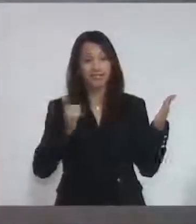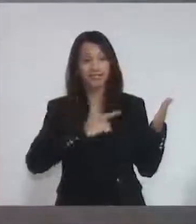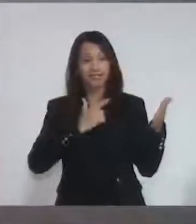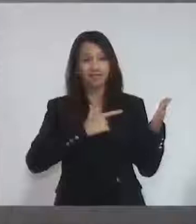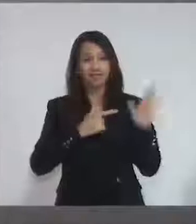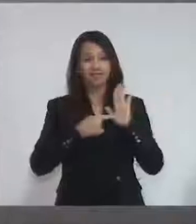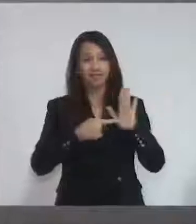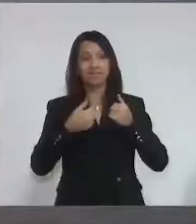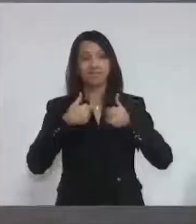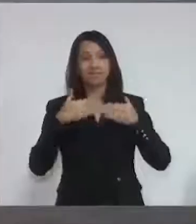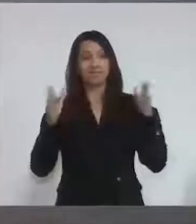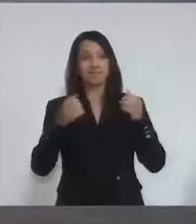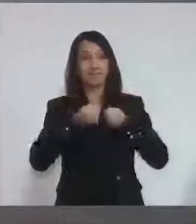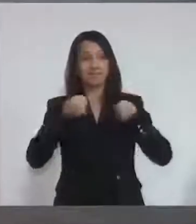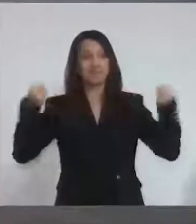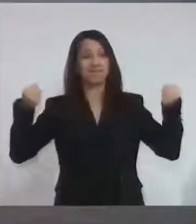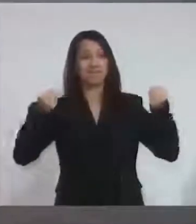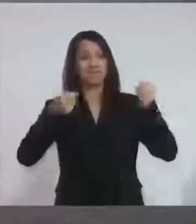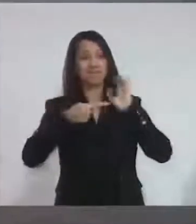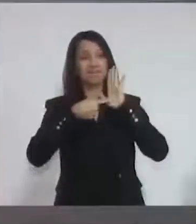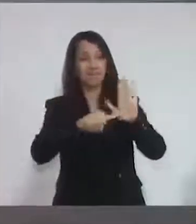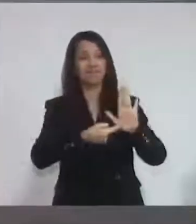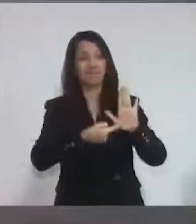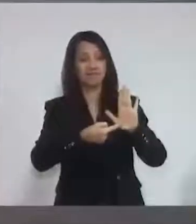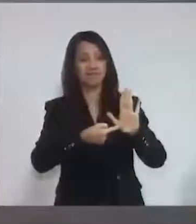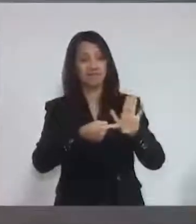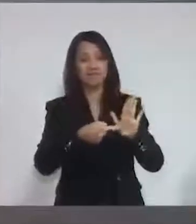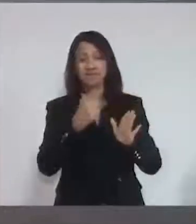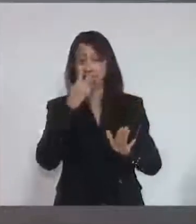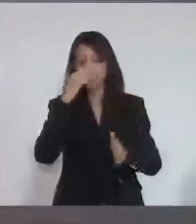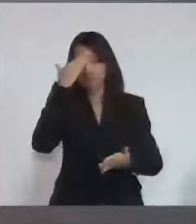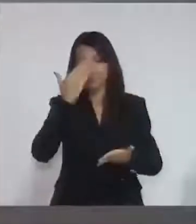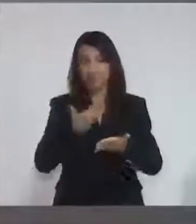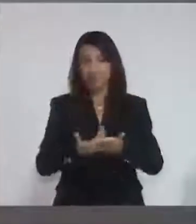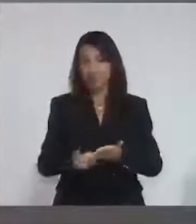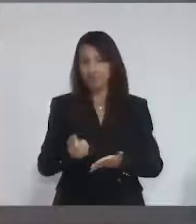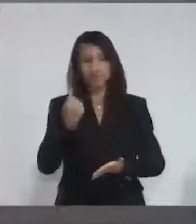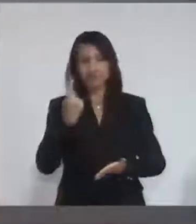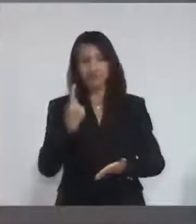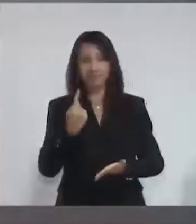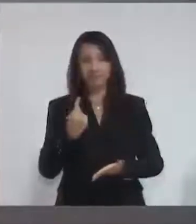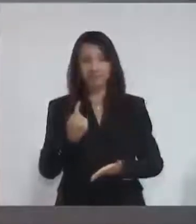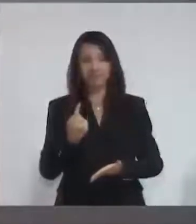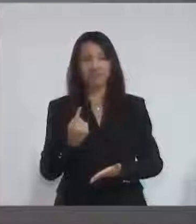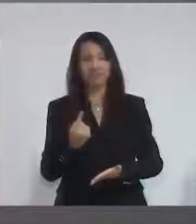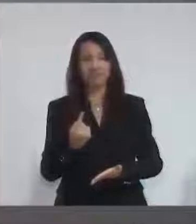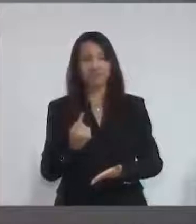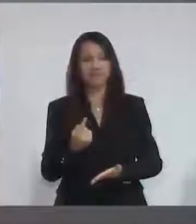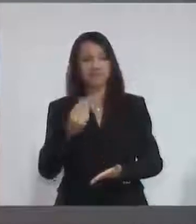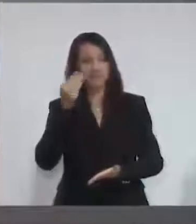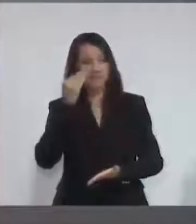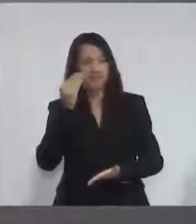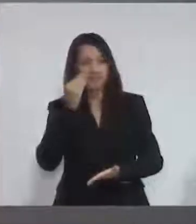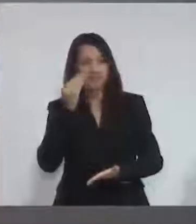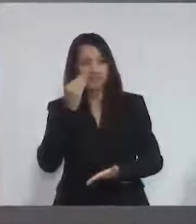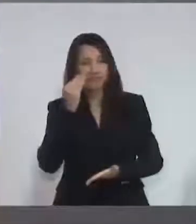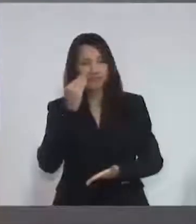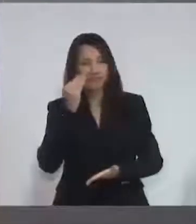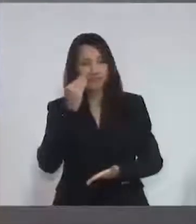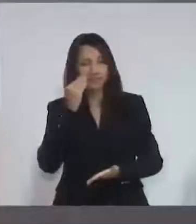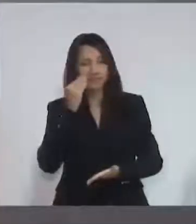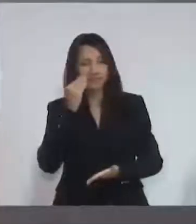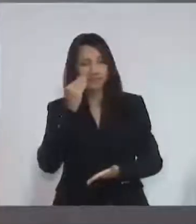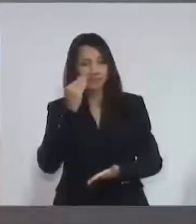Dessa forma, porque eu acho que é completamente absurdo, né? É uma tentativa, né, de